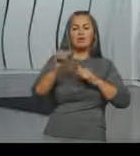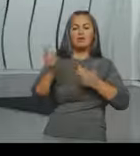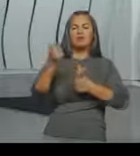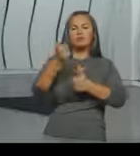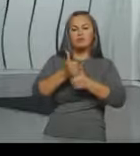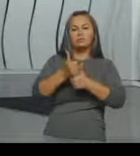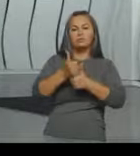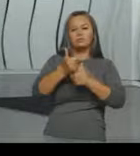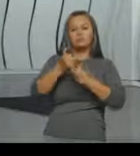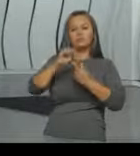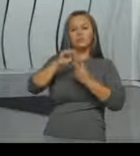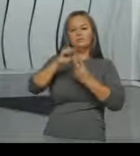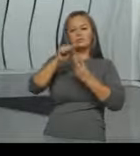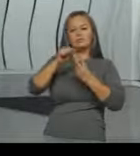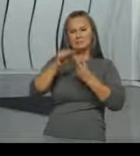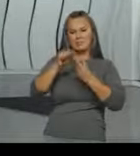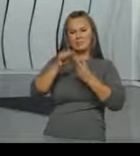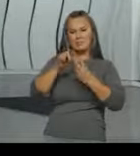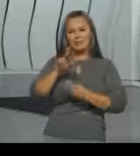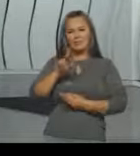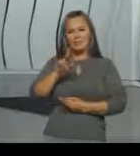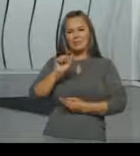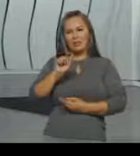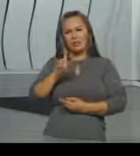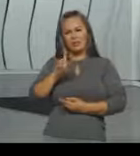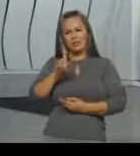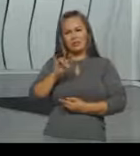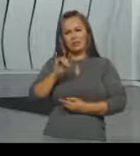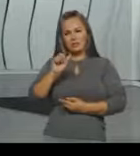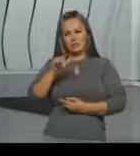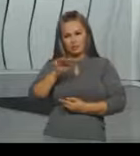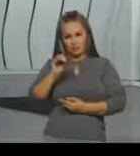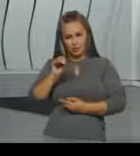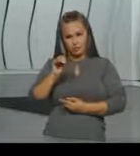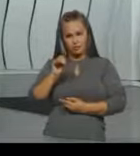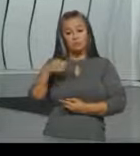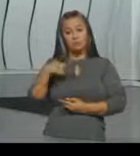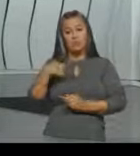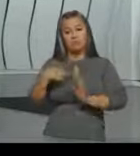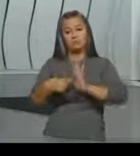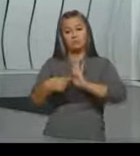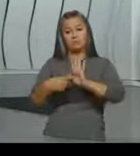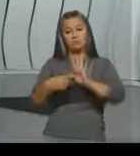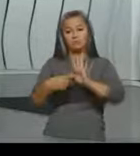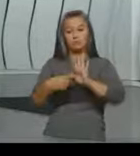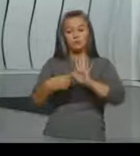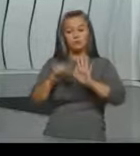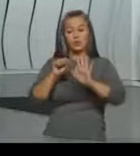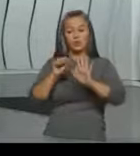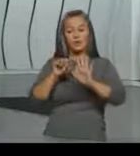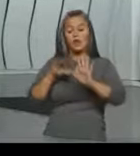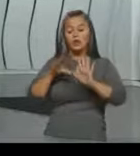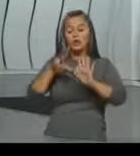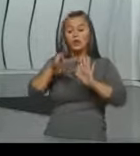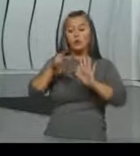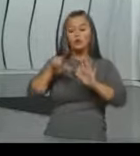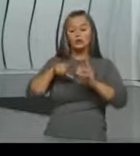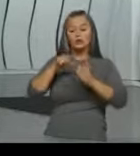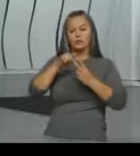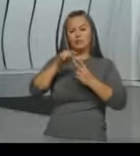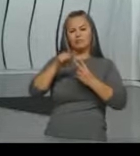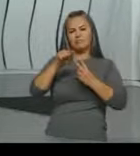do radiano, que eu tentei mostrar ali, com aqueles valores básicos lá, é que todos têm pi, né? Então,